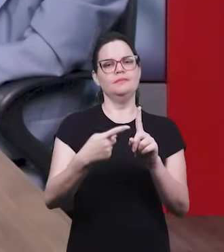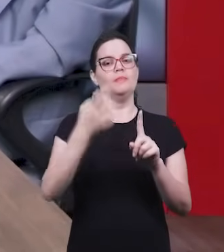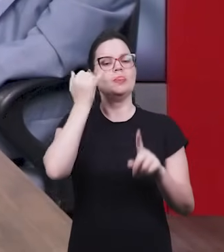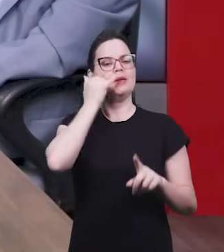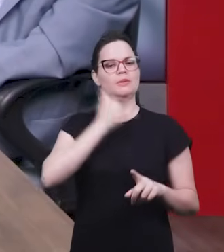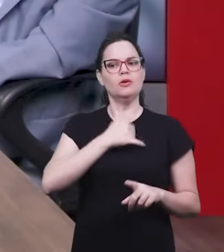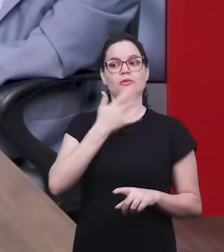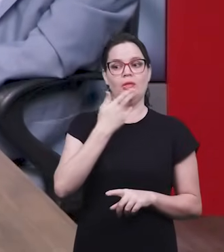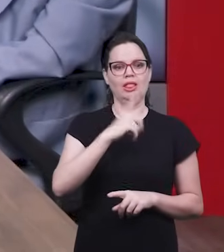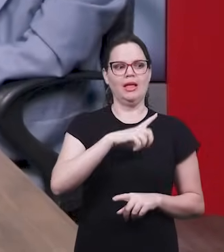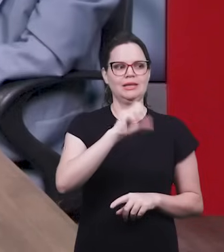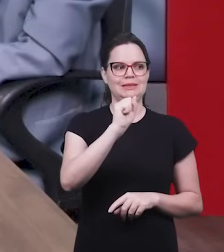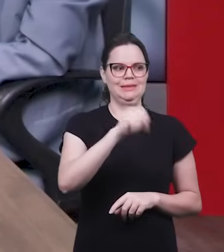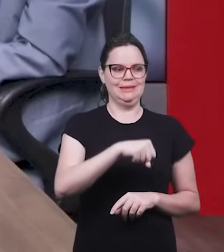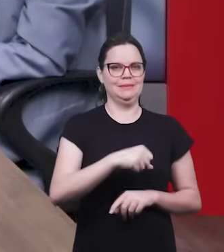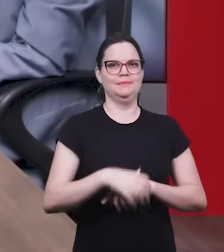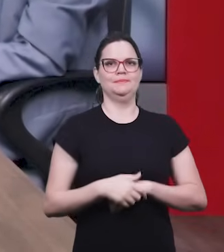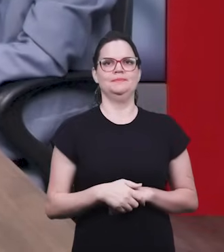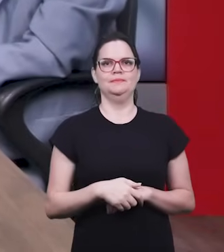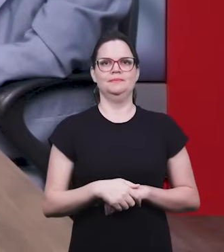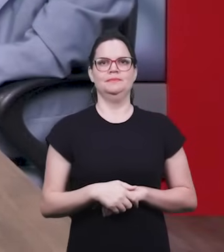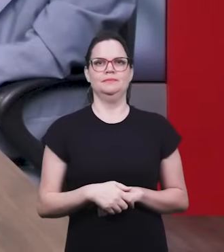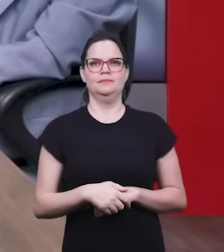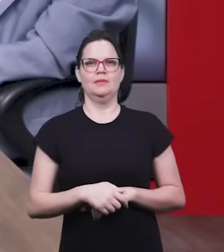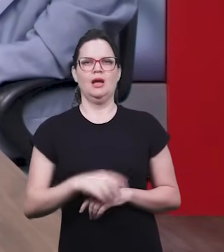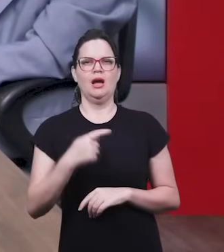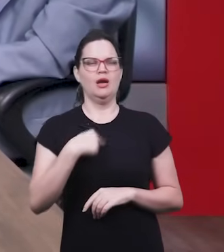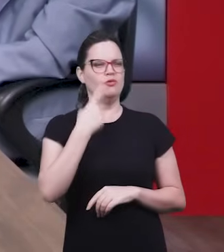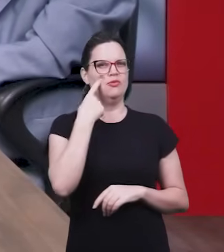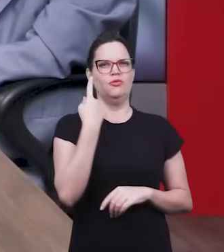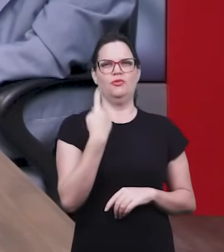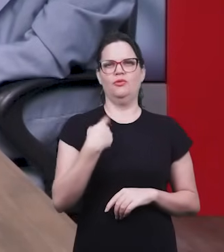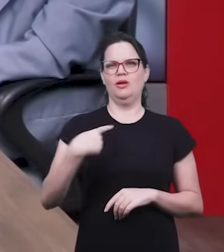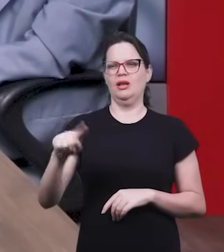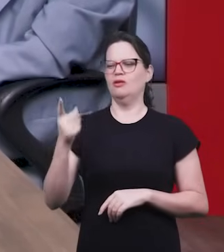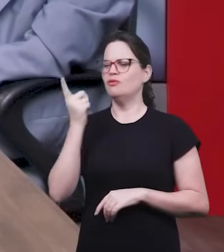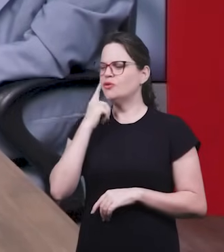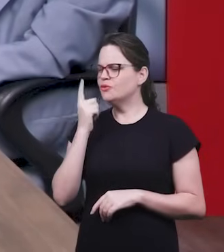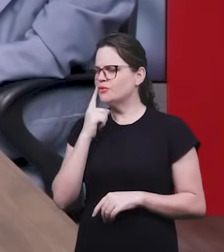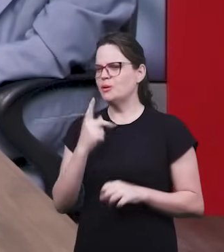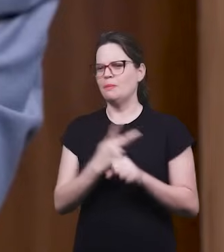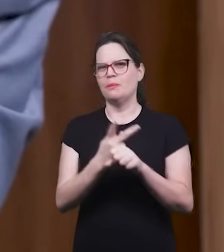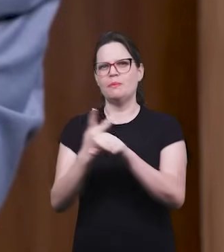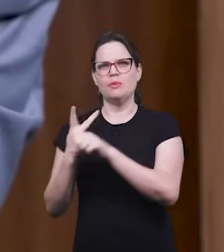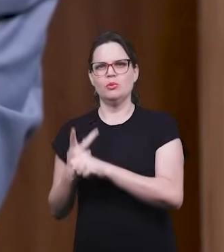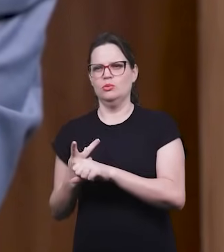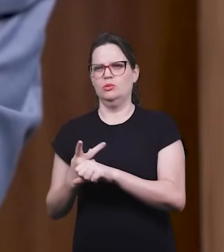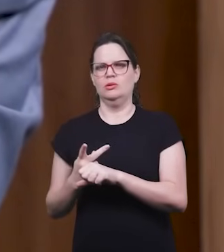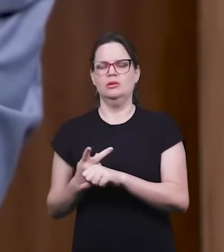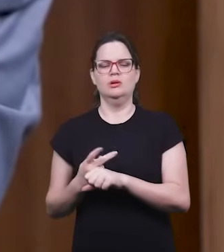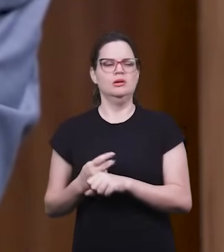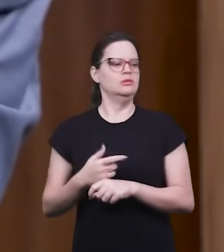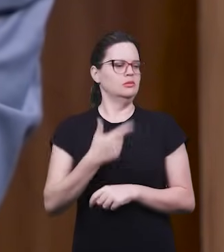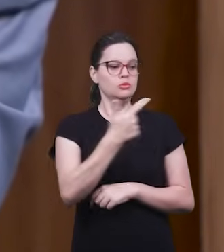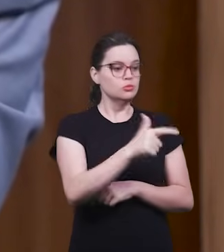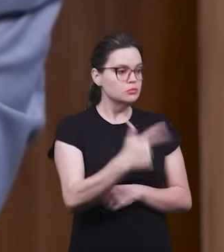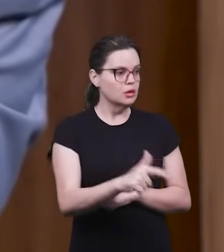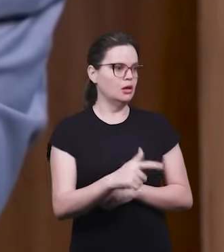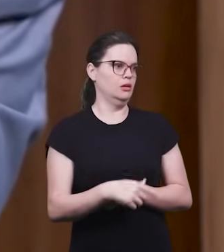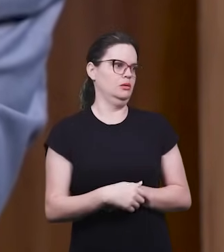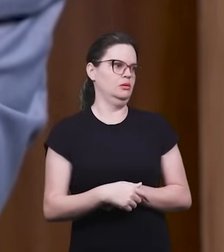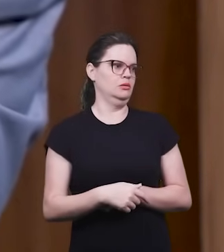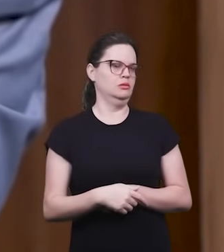terreno. Aí ele disse: fui lá outra vez, e dá, os camaradas mexeram para tudo quanto é casa. Não tem, não.